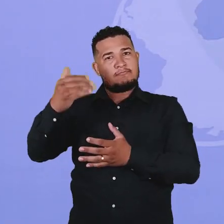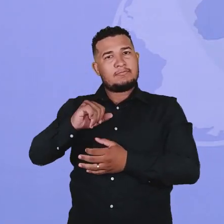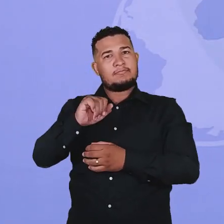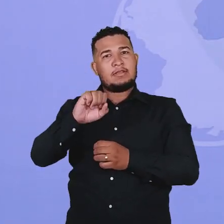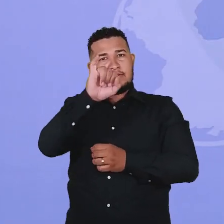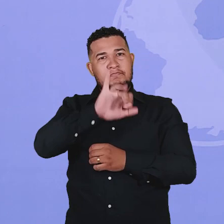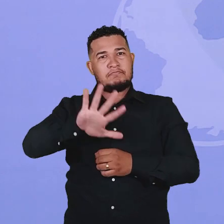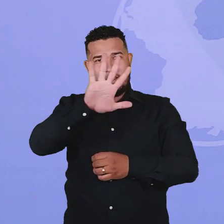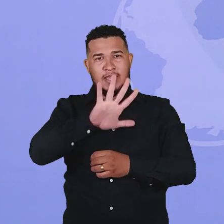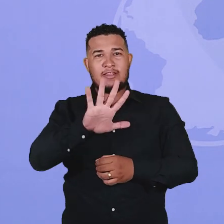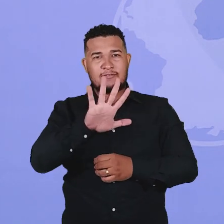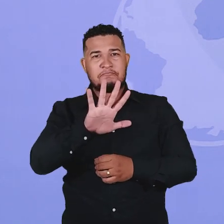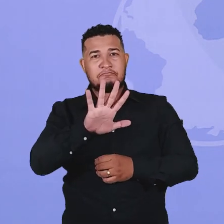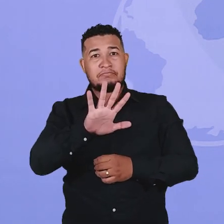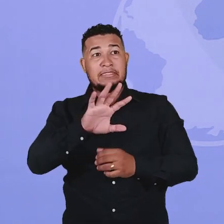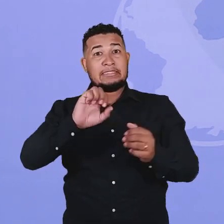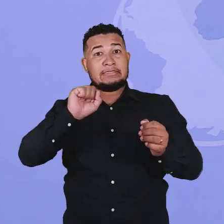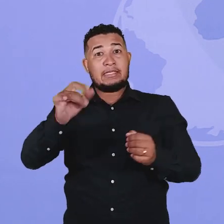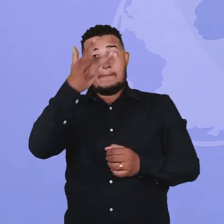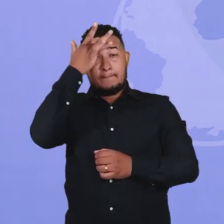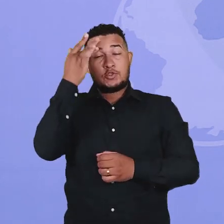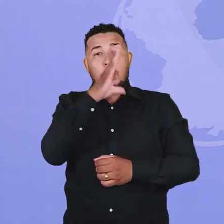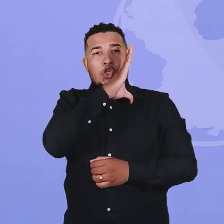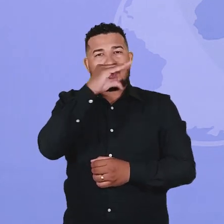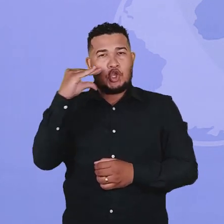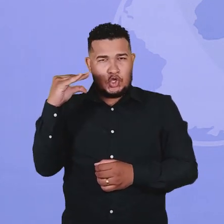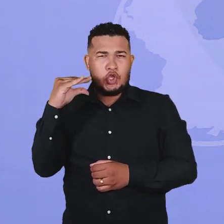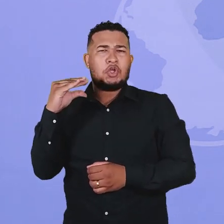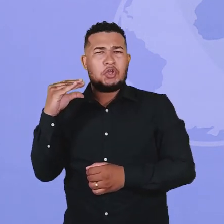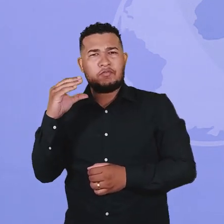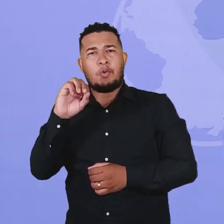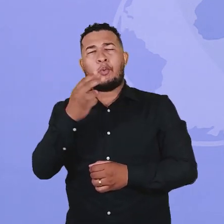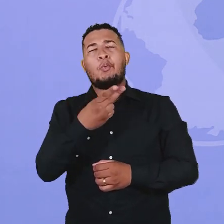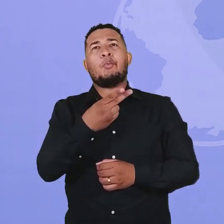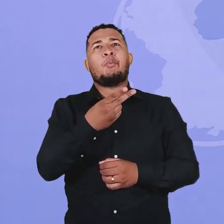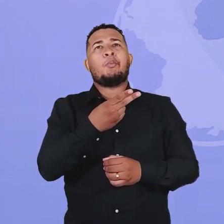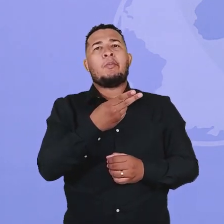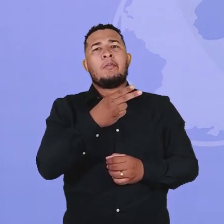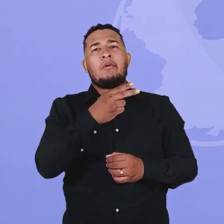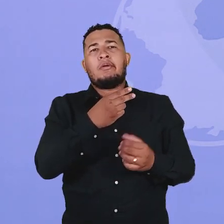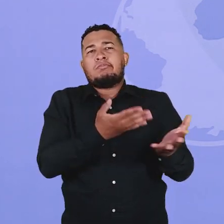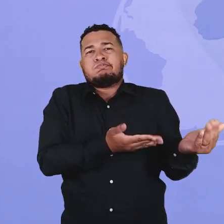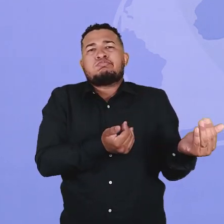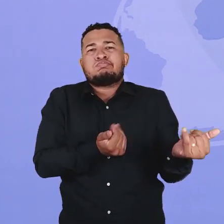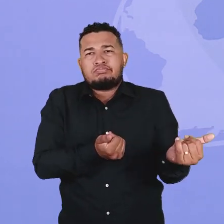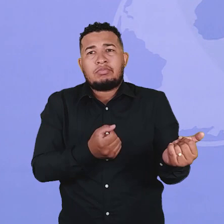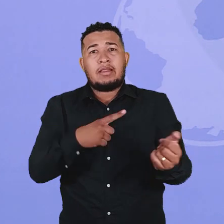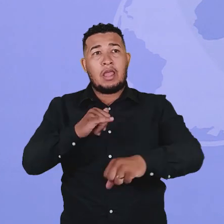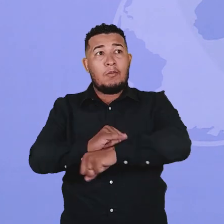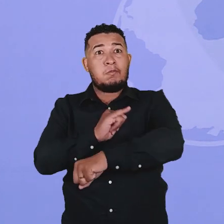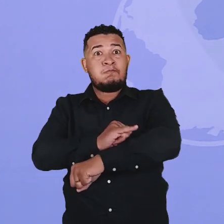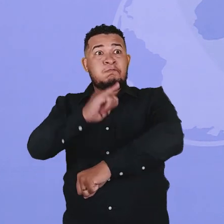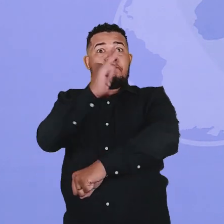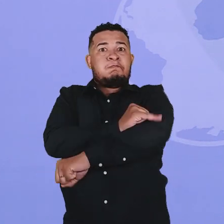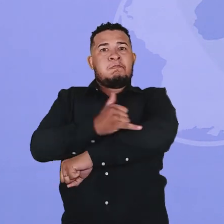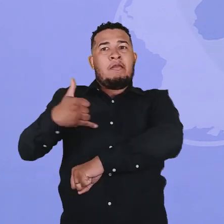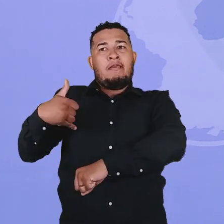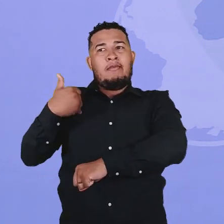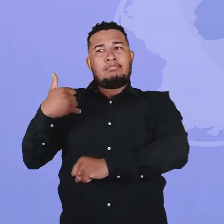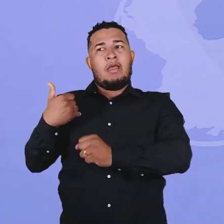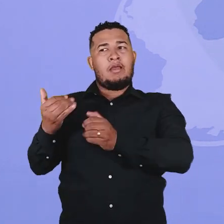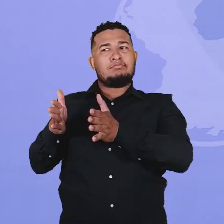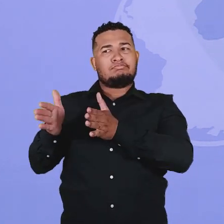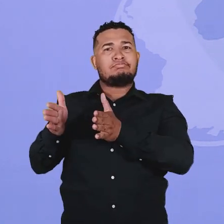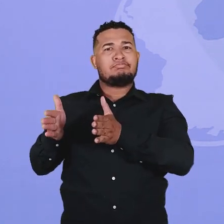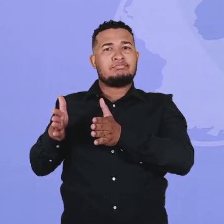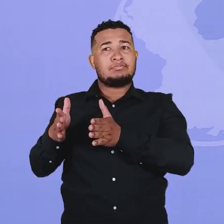num dos slides anteriores, que fala que quando um adolescente, um jovem, ele é obeso nessa faixa etária, ele tem